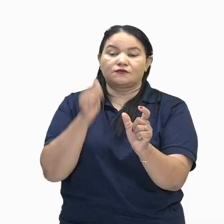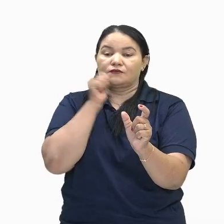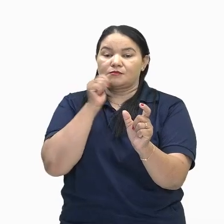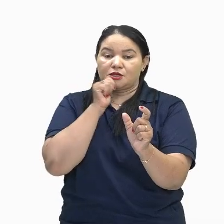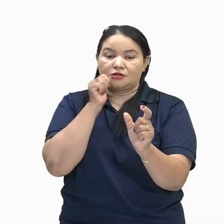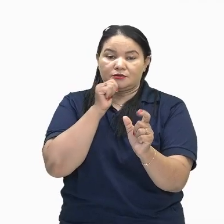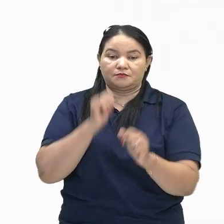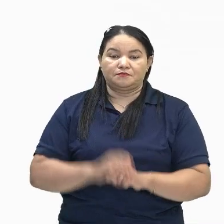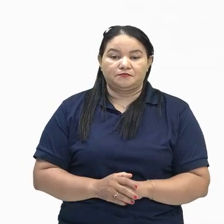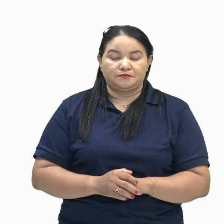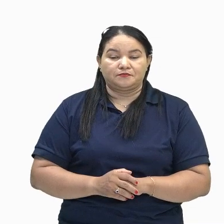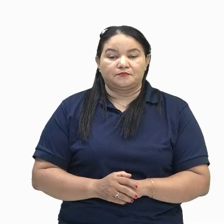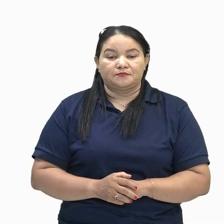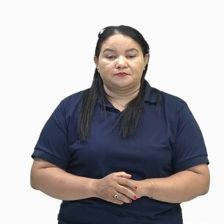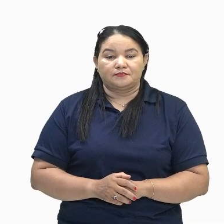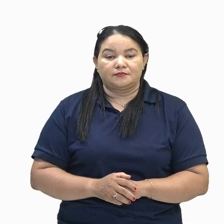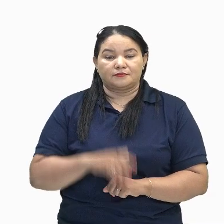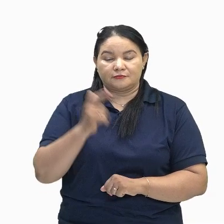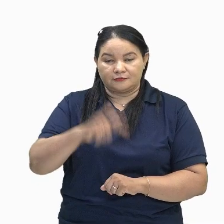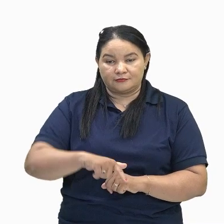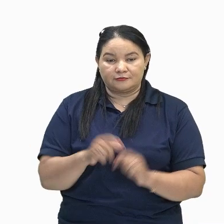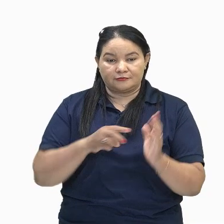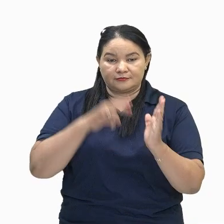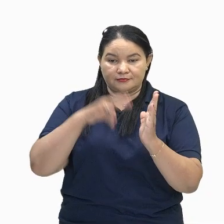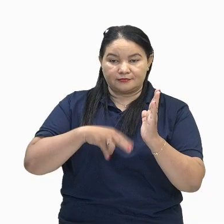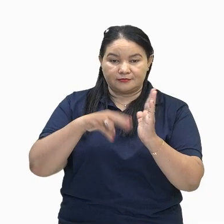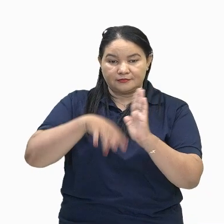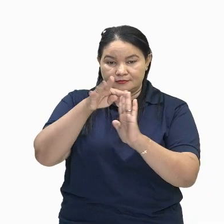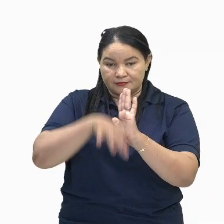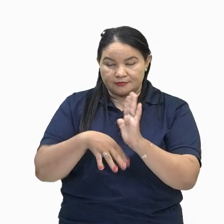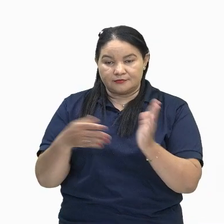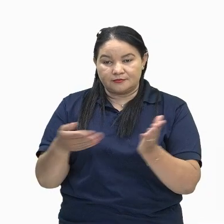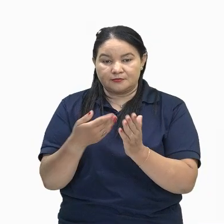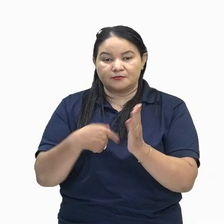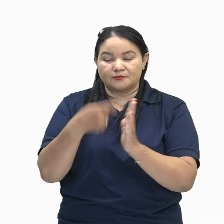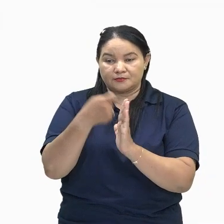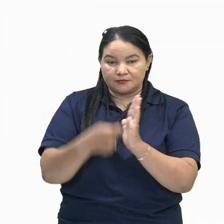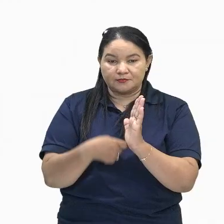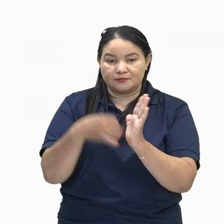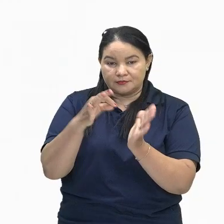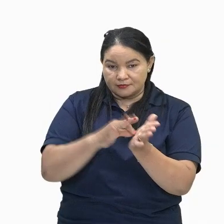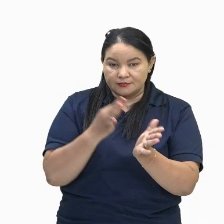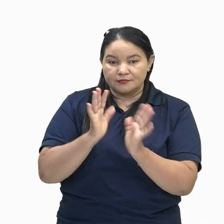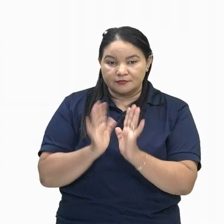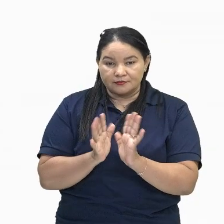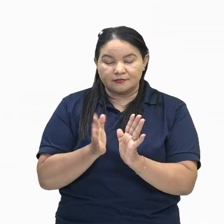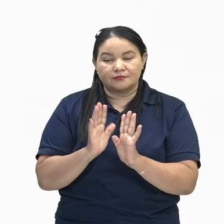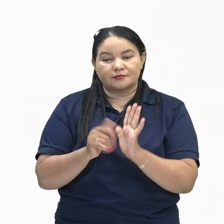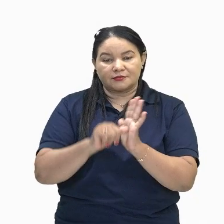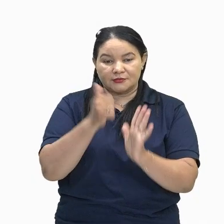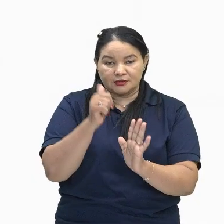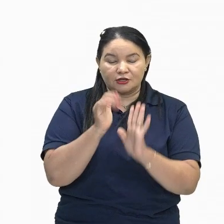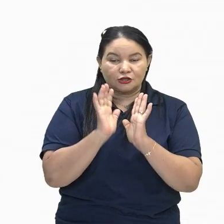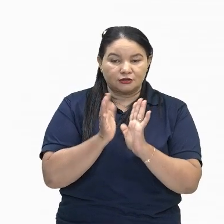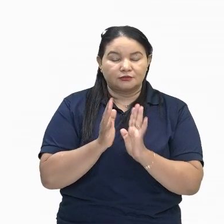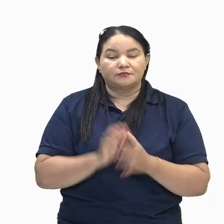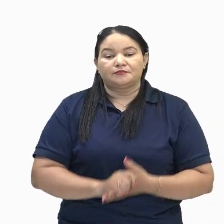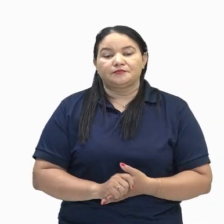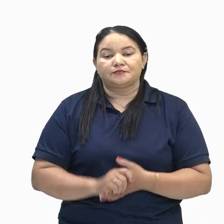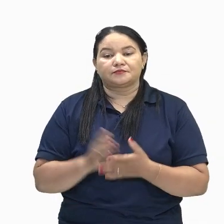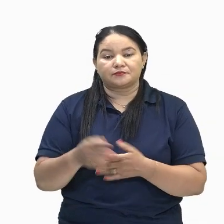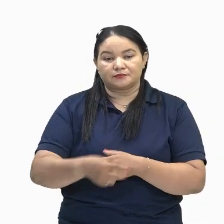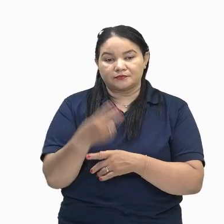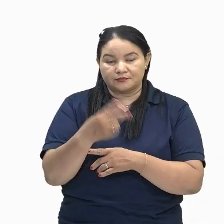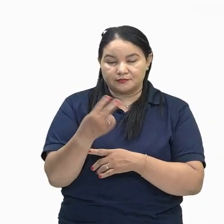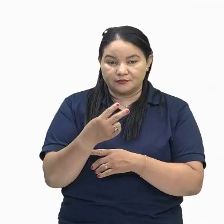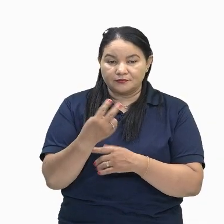Ok? Voltando ao texto mais uma vez, já com essa parte corrigida. Percebo que aqui é a primeira parte do texto. Vamos para a segunda parte,